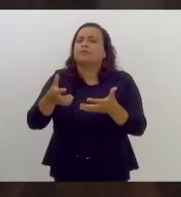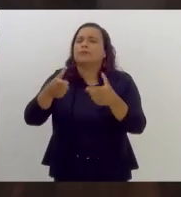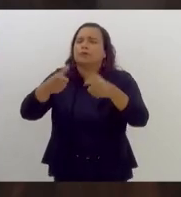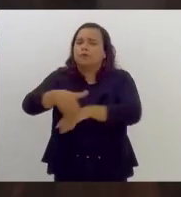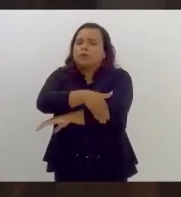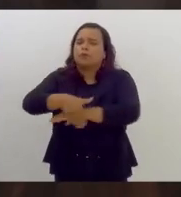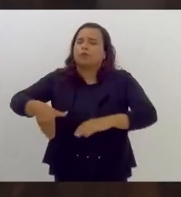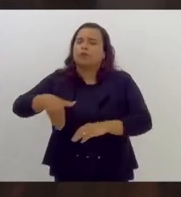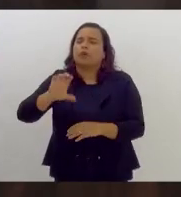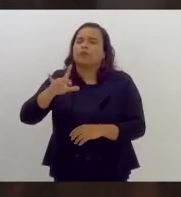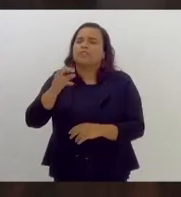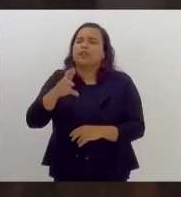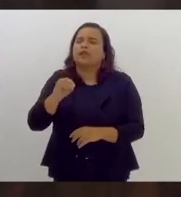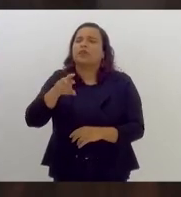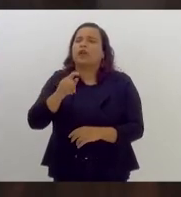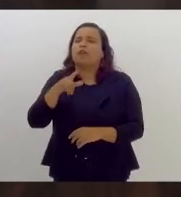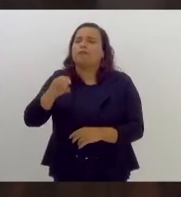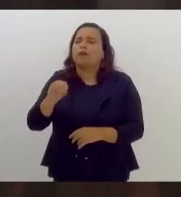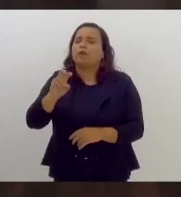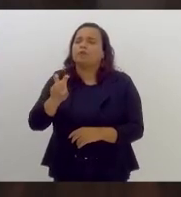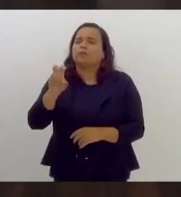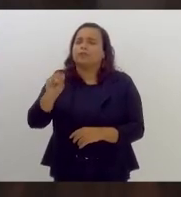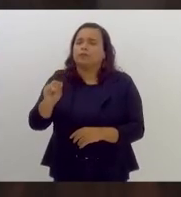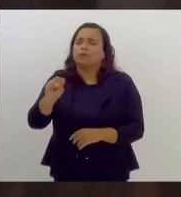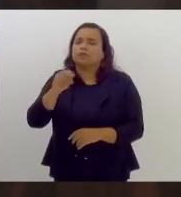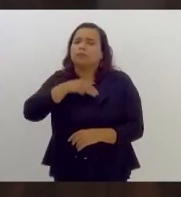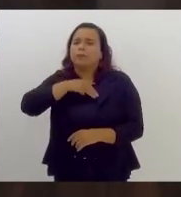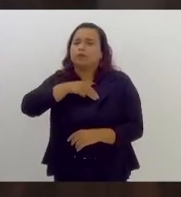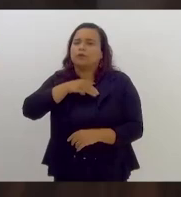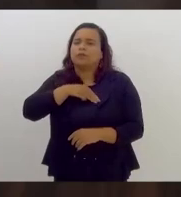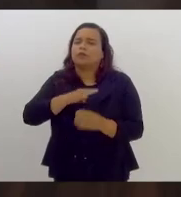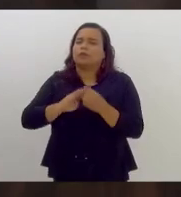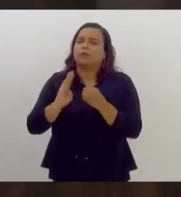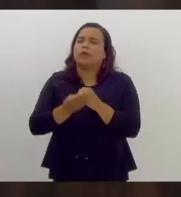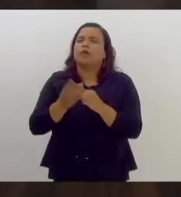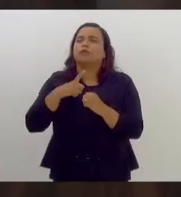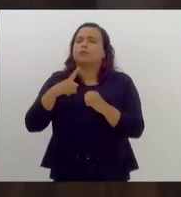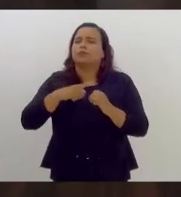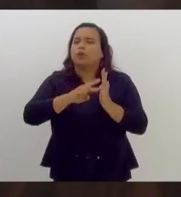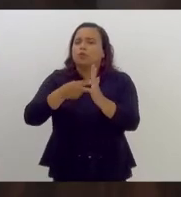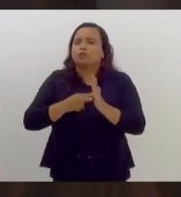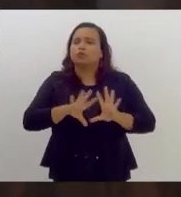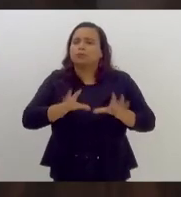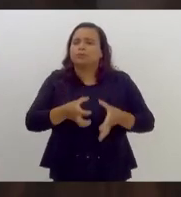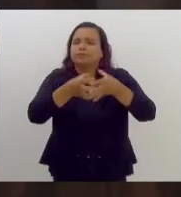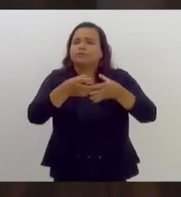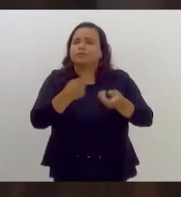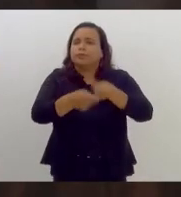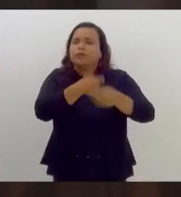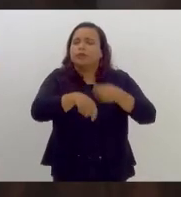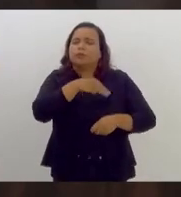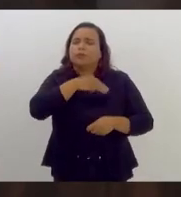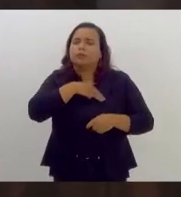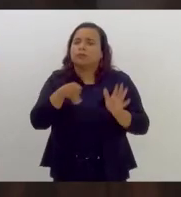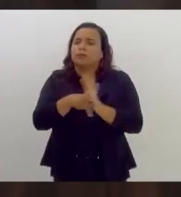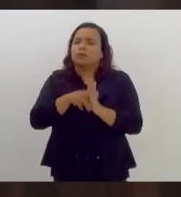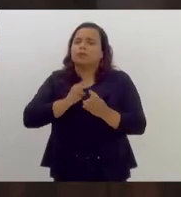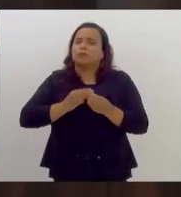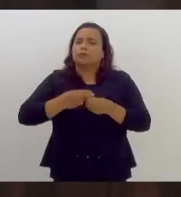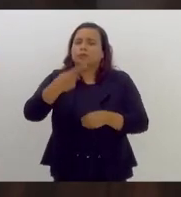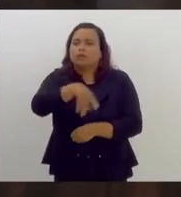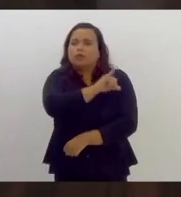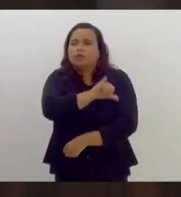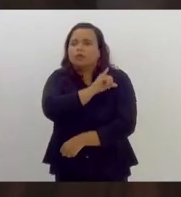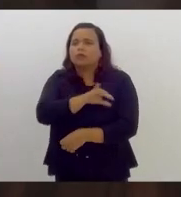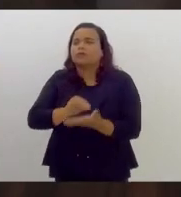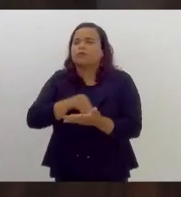58, no bairro de Madureira, o qual faz parte integrante do complexo de condomínios que integram o Mercadão de Madureira, município do Rio de Janeiro, pendente de